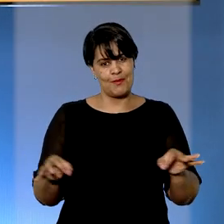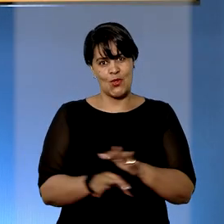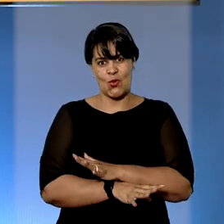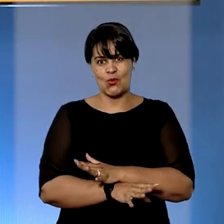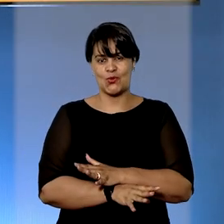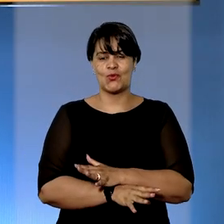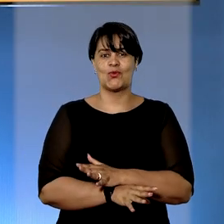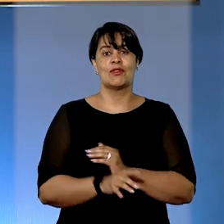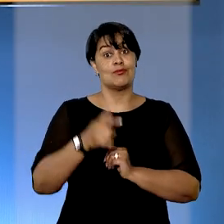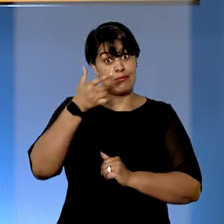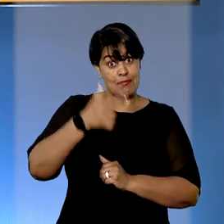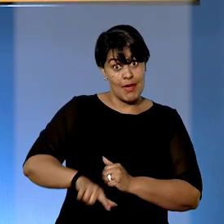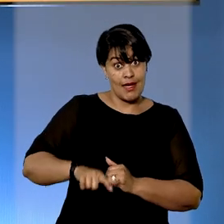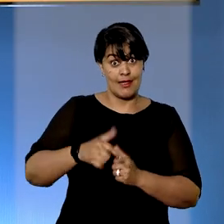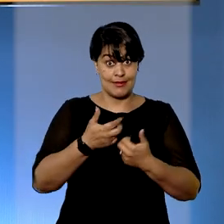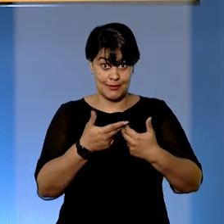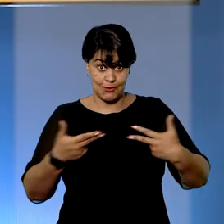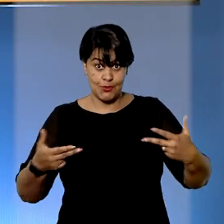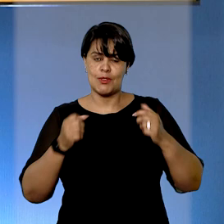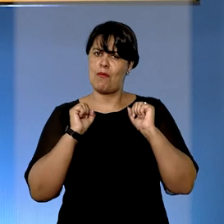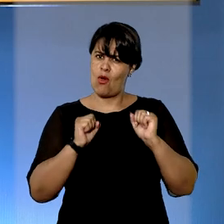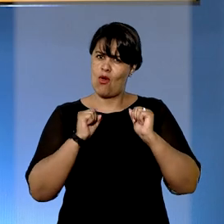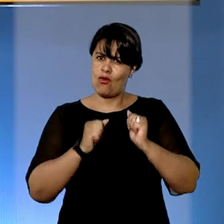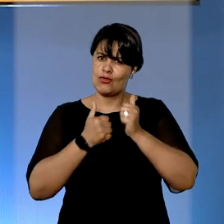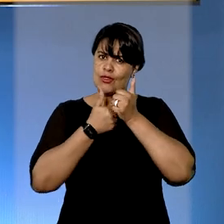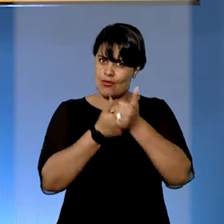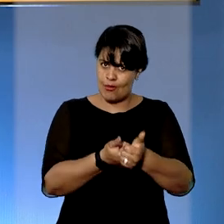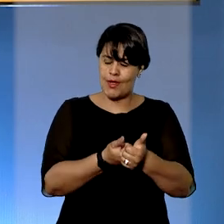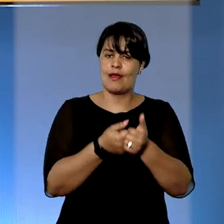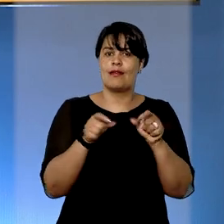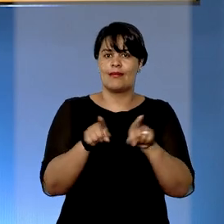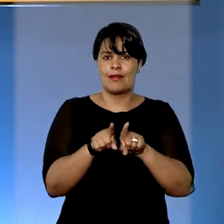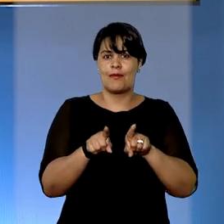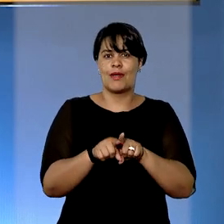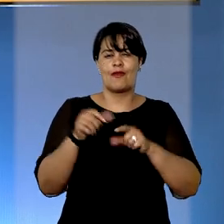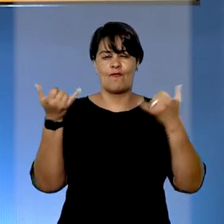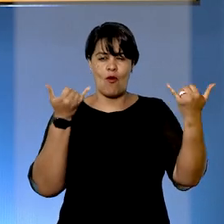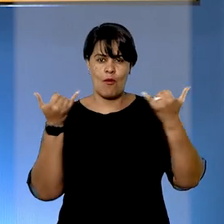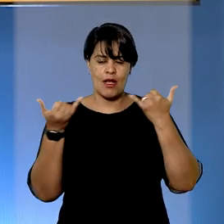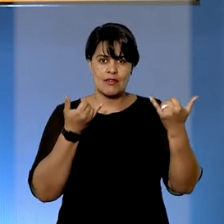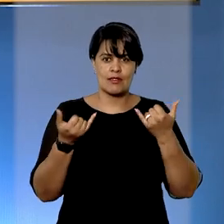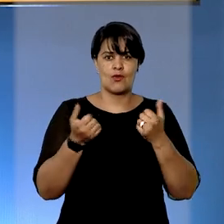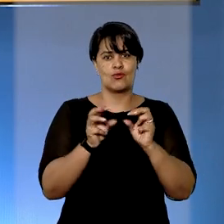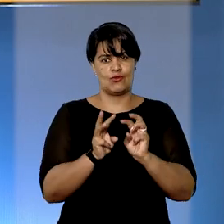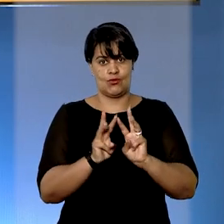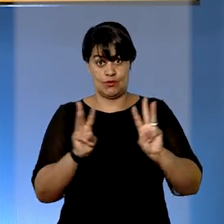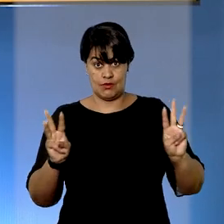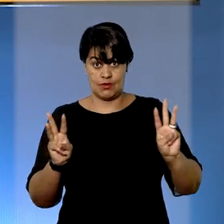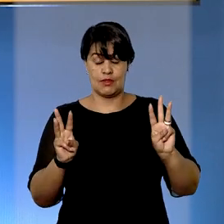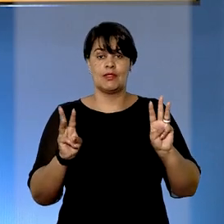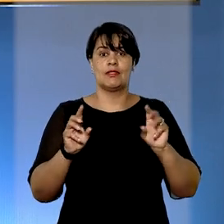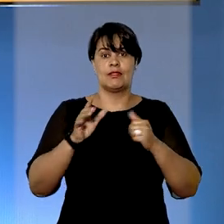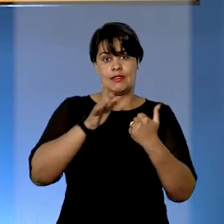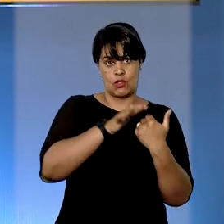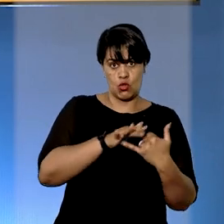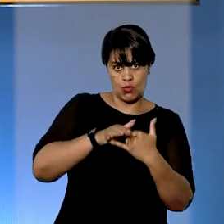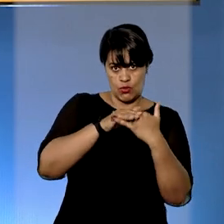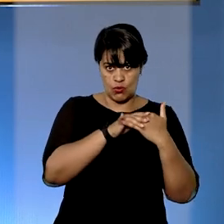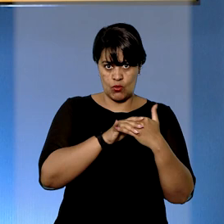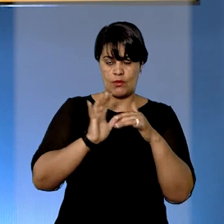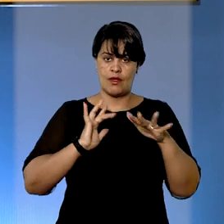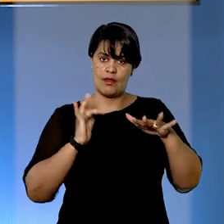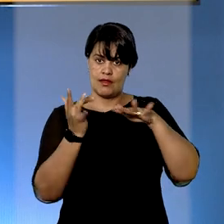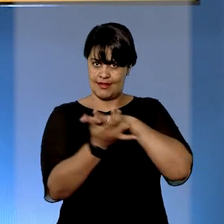Notícias termina aqui, mas você pode acompanhar outras decisões e informações do tribunal no nosso canal do